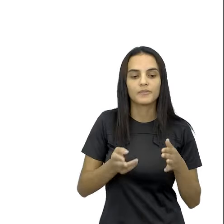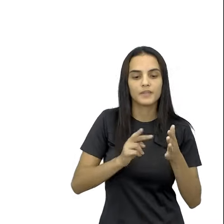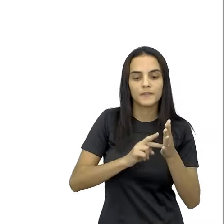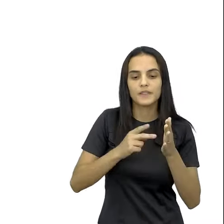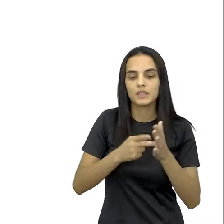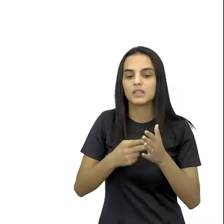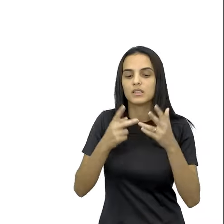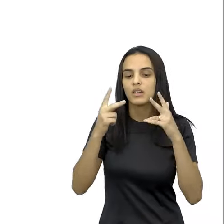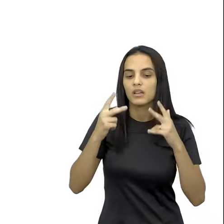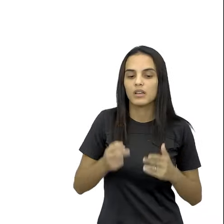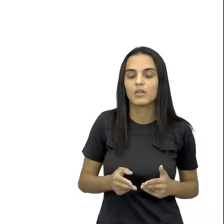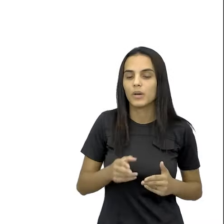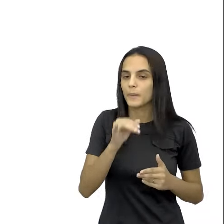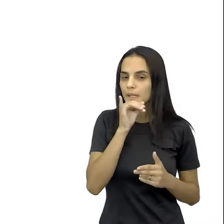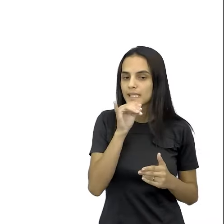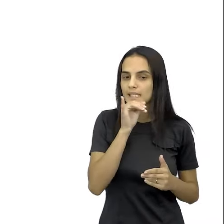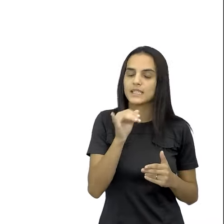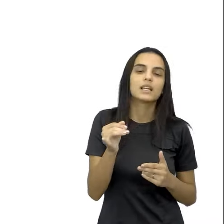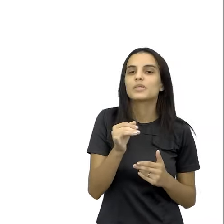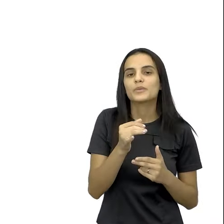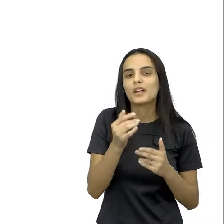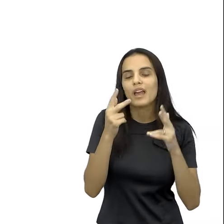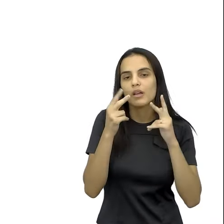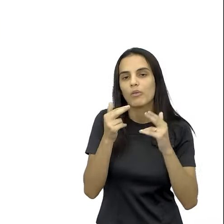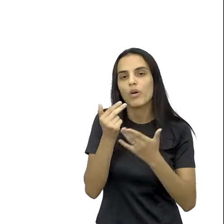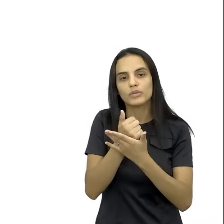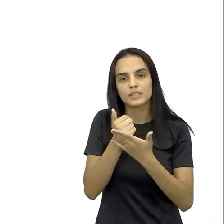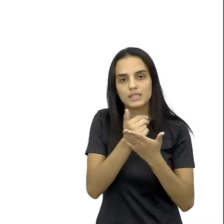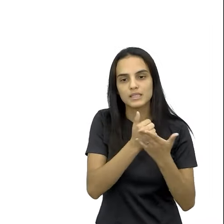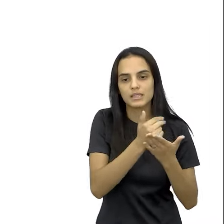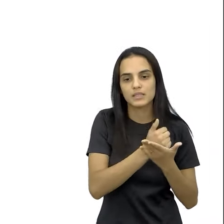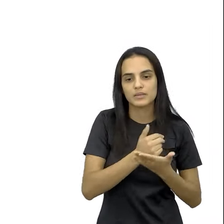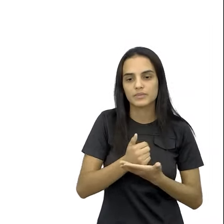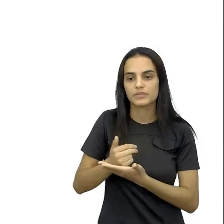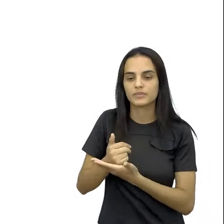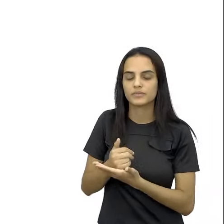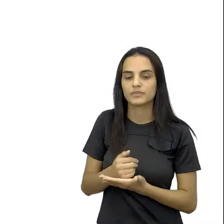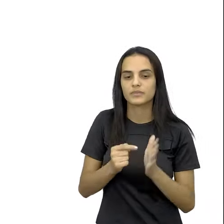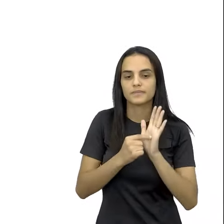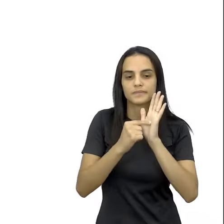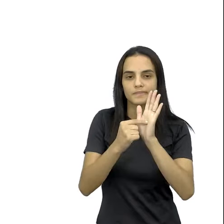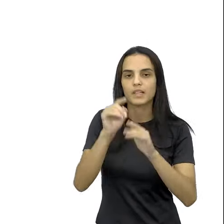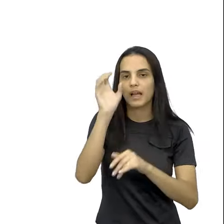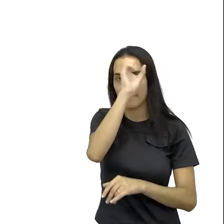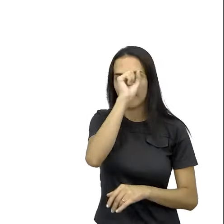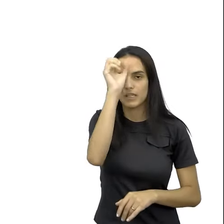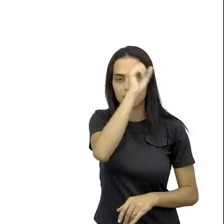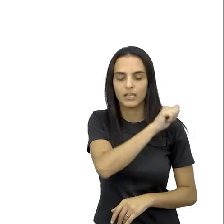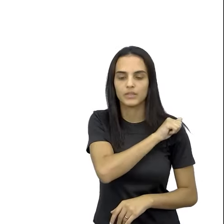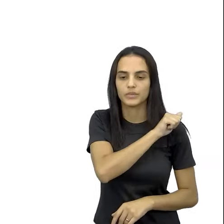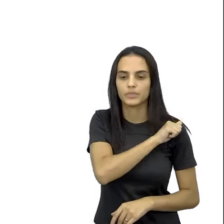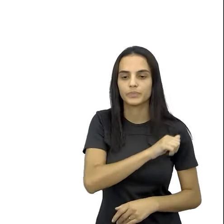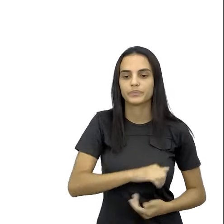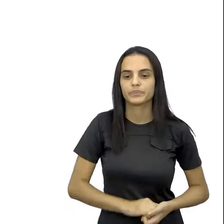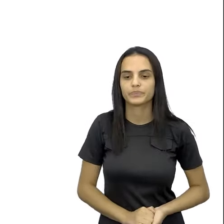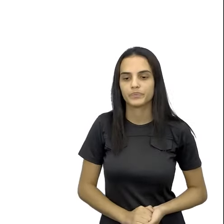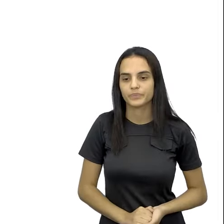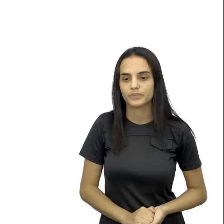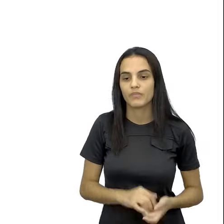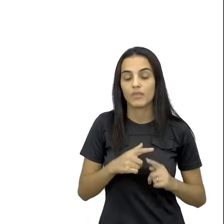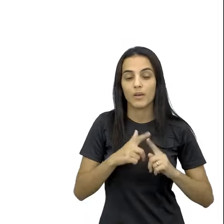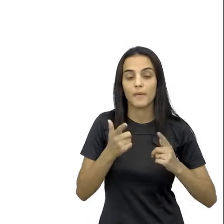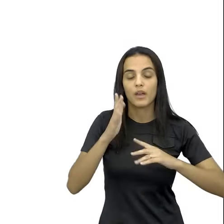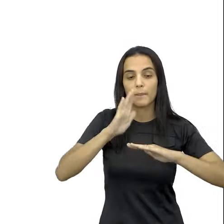como se fosse assim, umas figurinhas, né, da aprendizagem dos estudantes, né? Mas